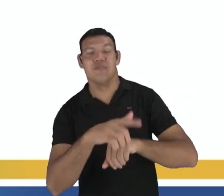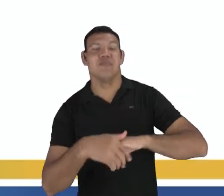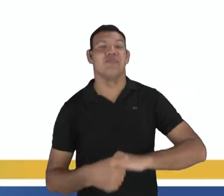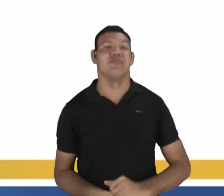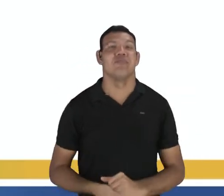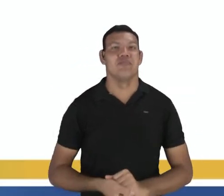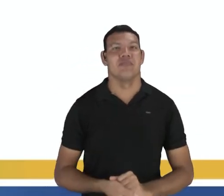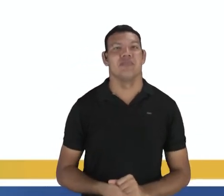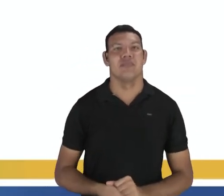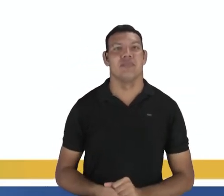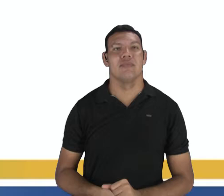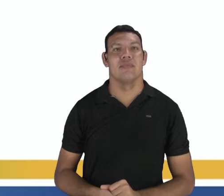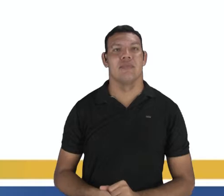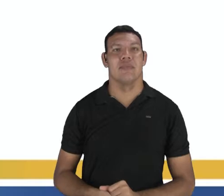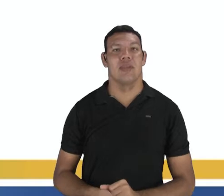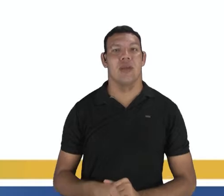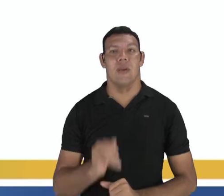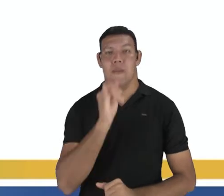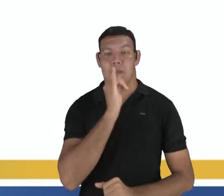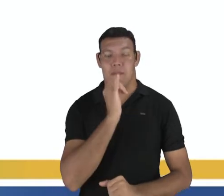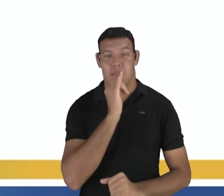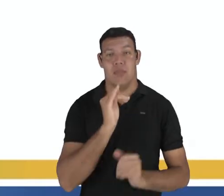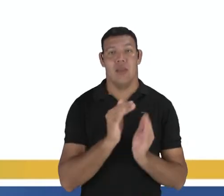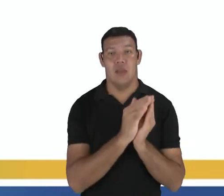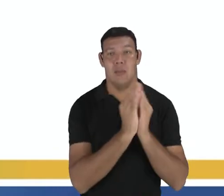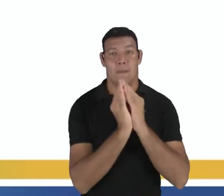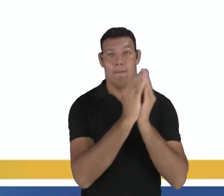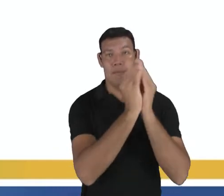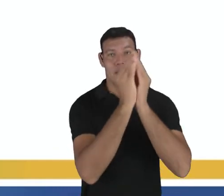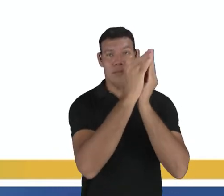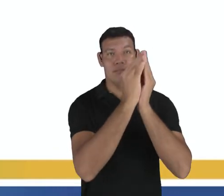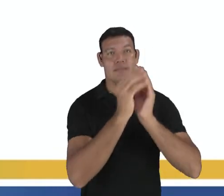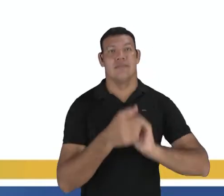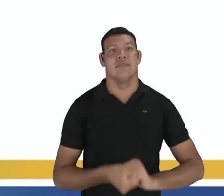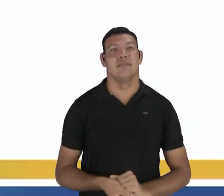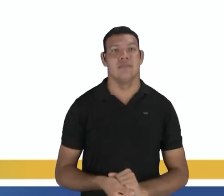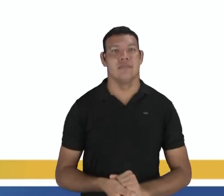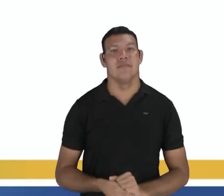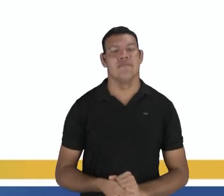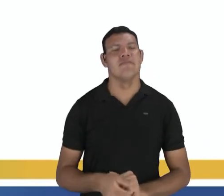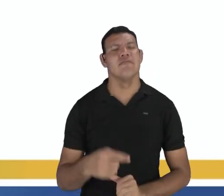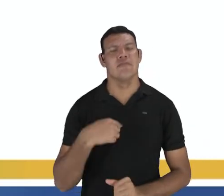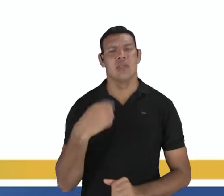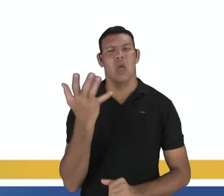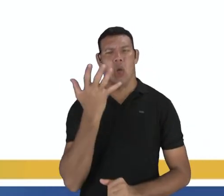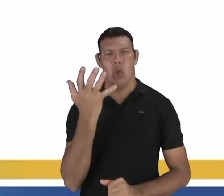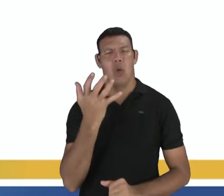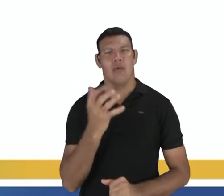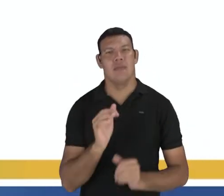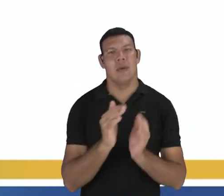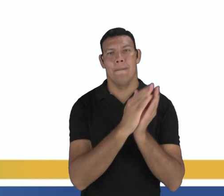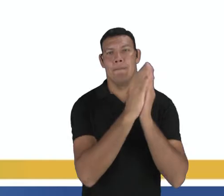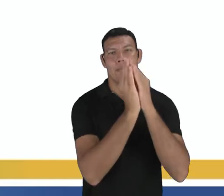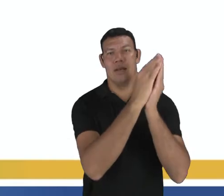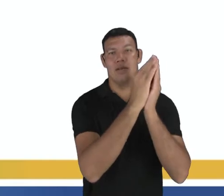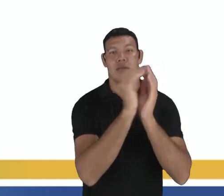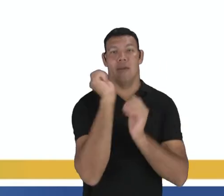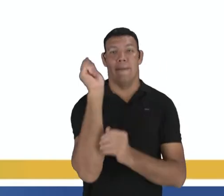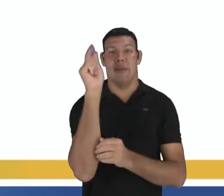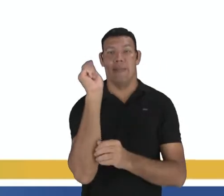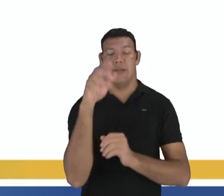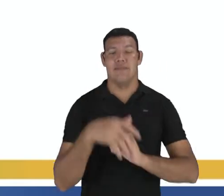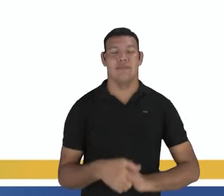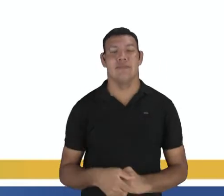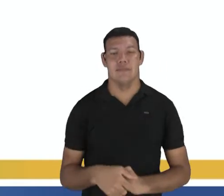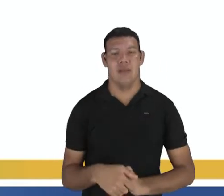do cinema, né? E aí, o segundo exemplo, balão, no sentido denotativo. Eu quero este balão azul. O menino vai lá,